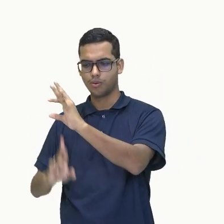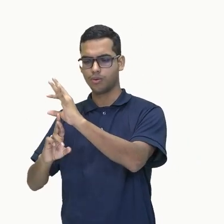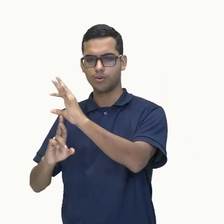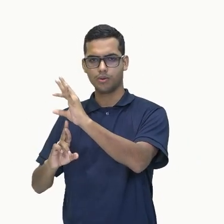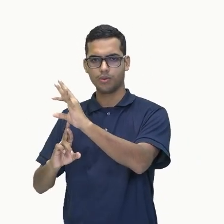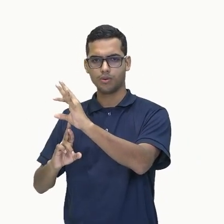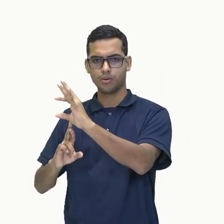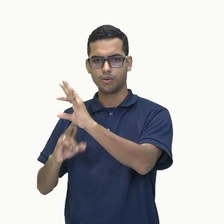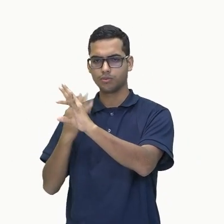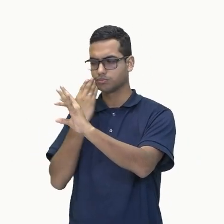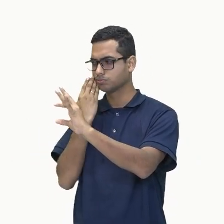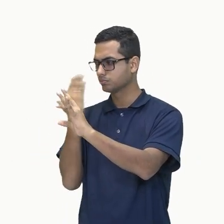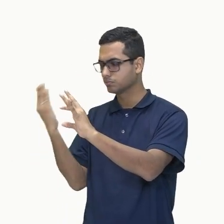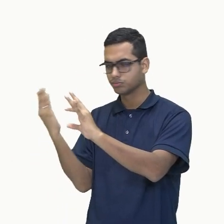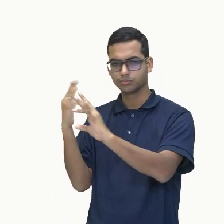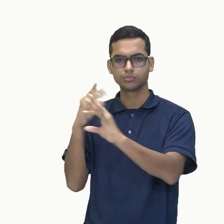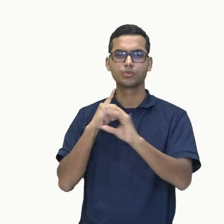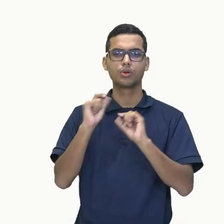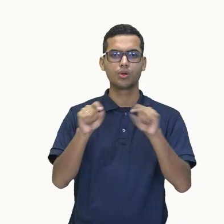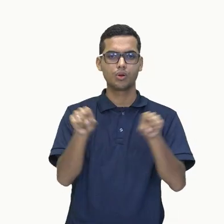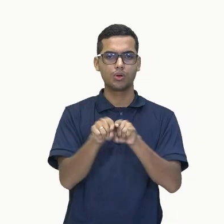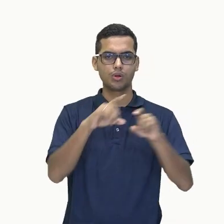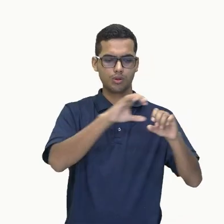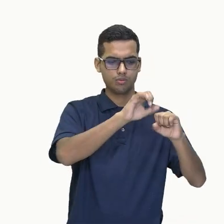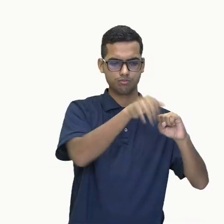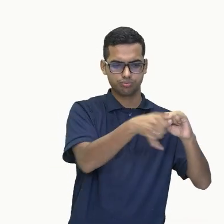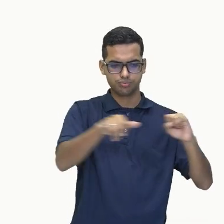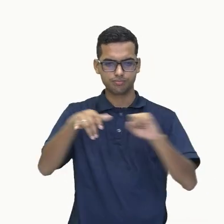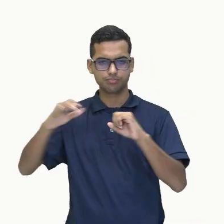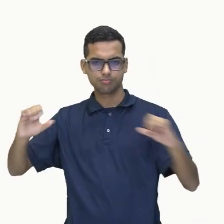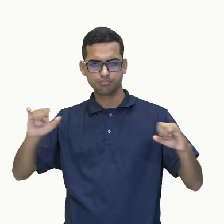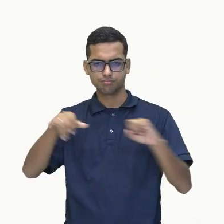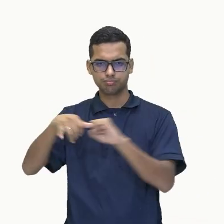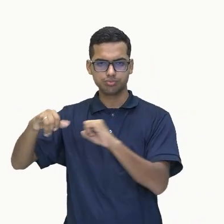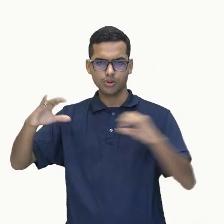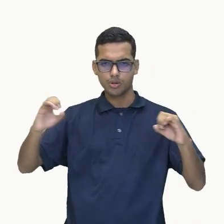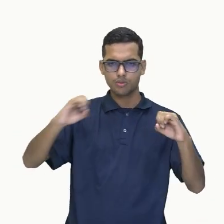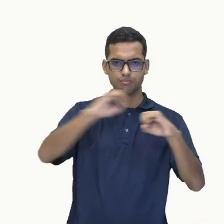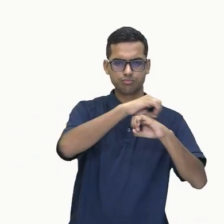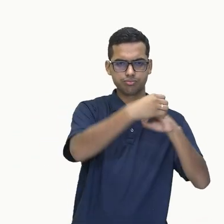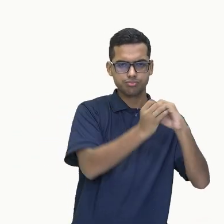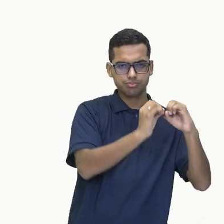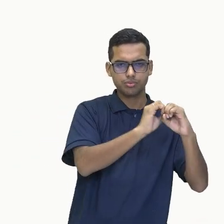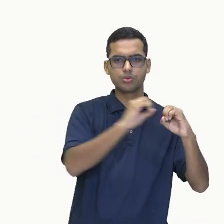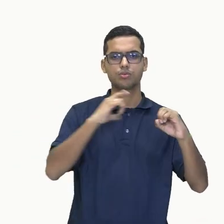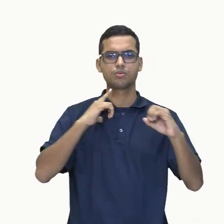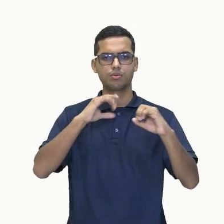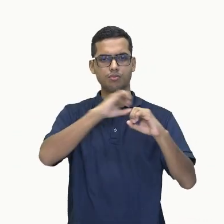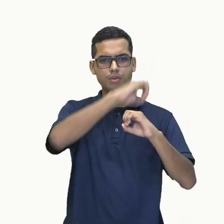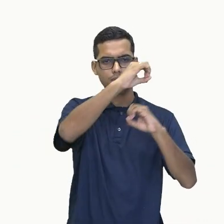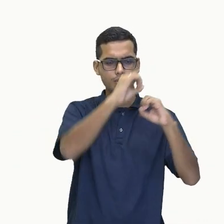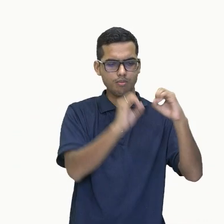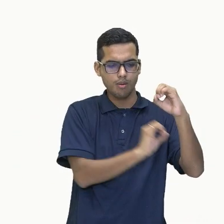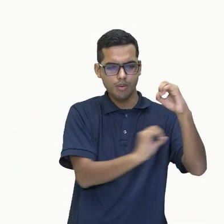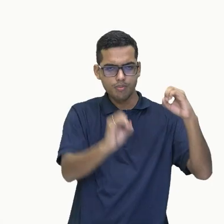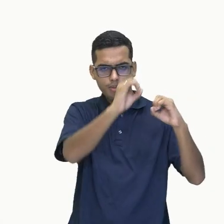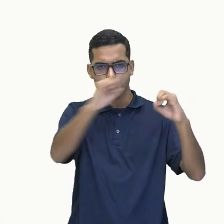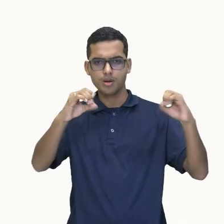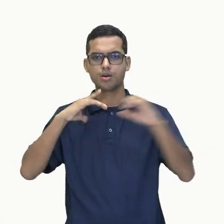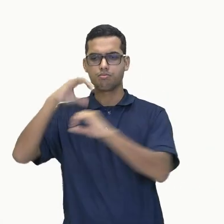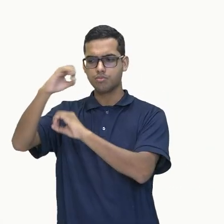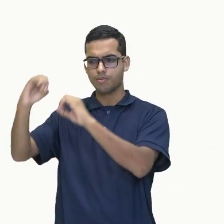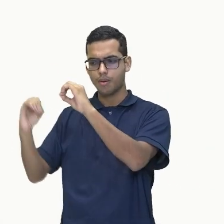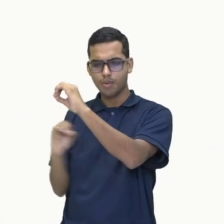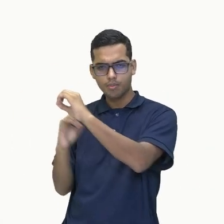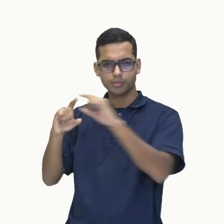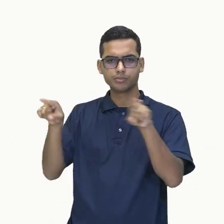carbonos, tá? E aí o que vai acontecer? Essas duas moléculas de aminoácidos, e lembrando que